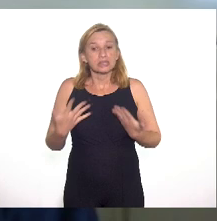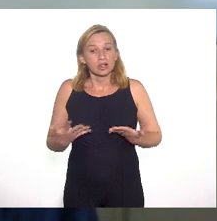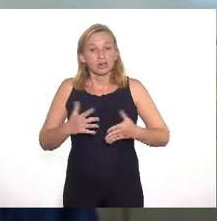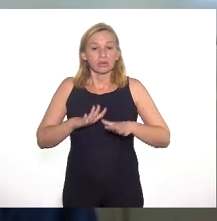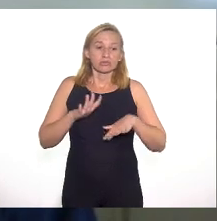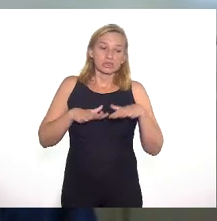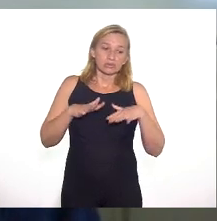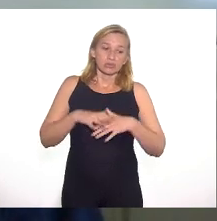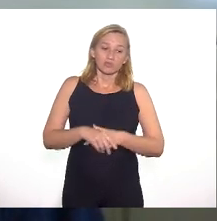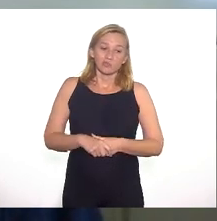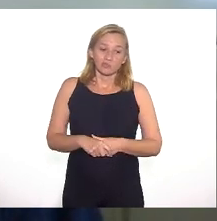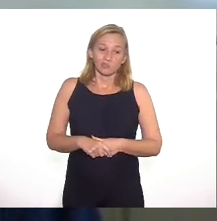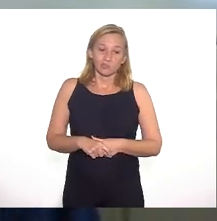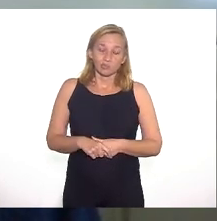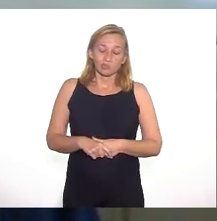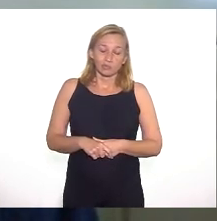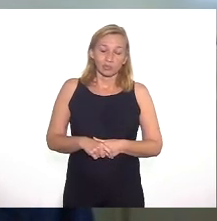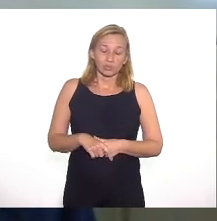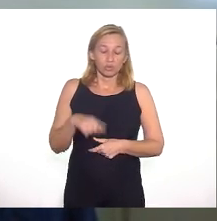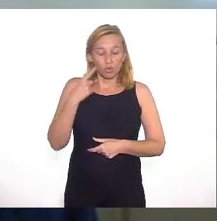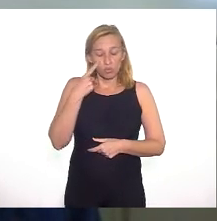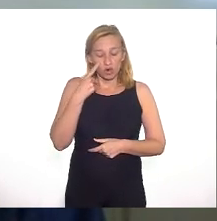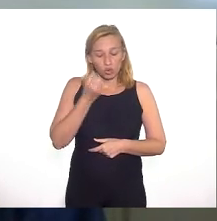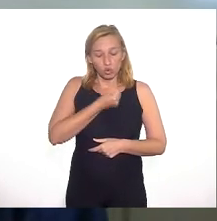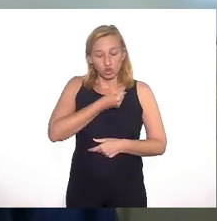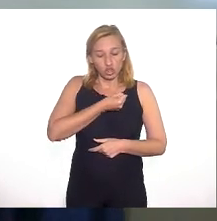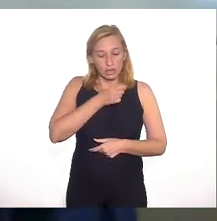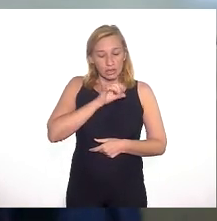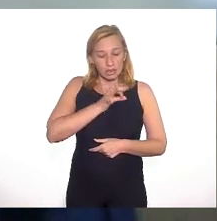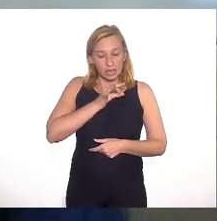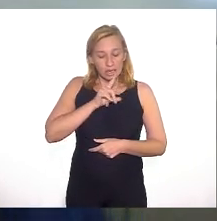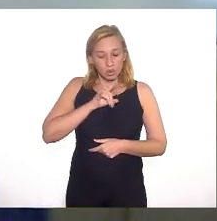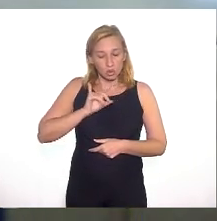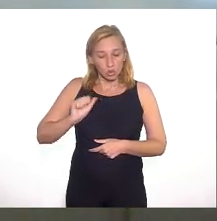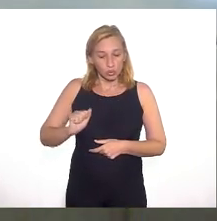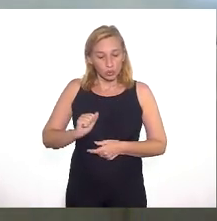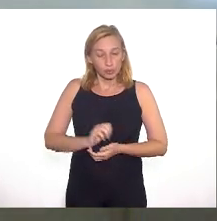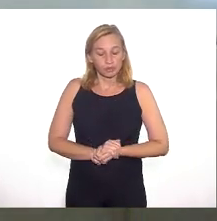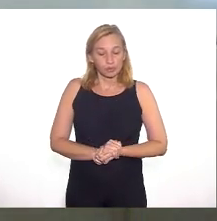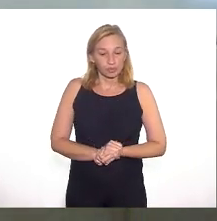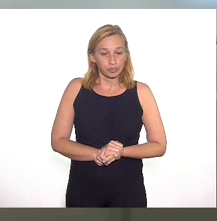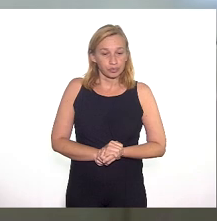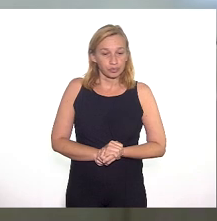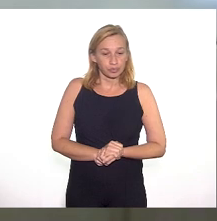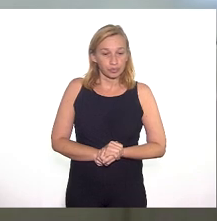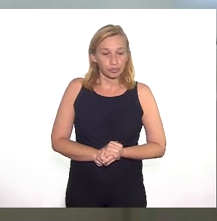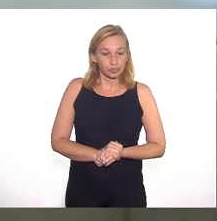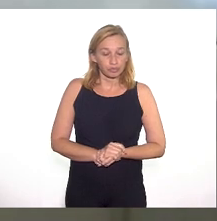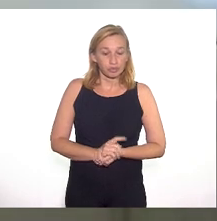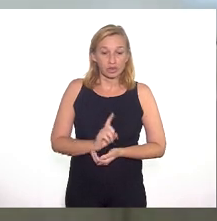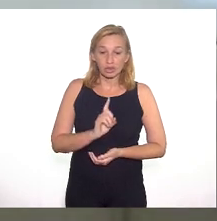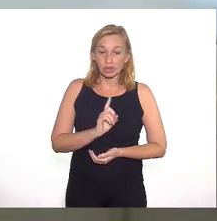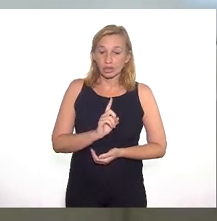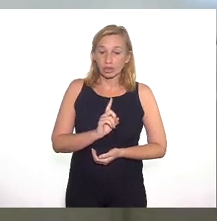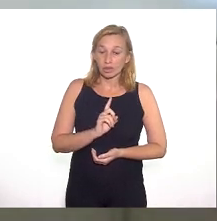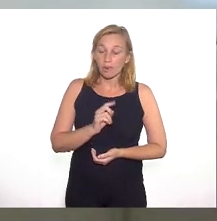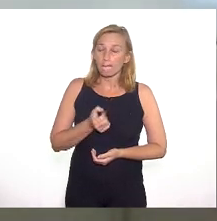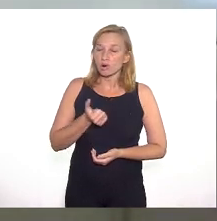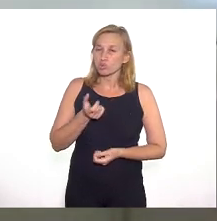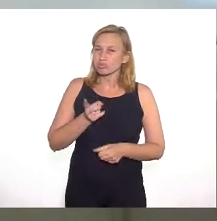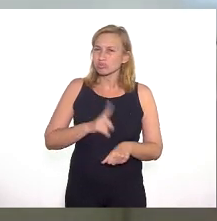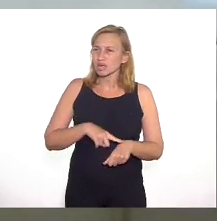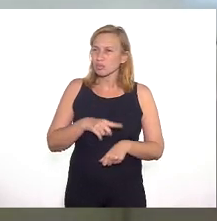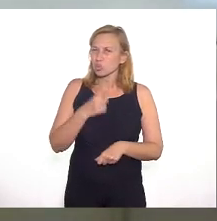menos, vou ver a data certa para não falar errado. Há pouco tempo atrás, há um